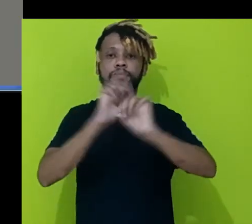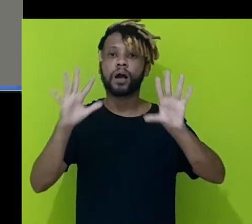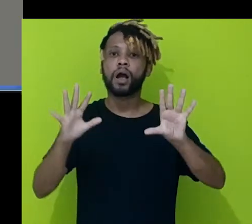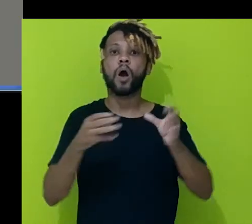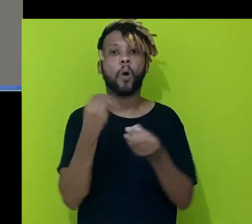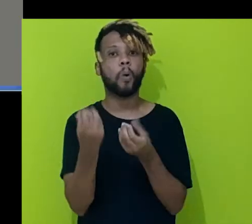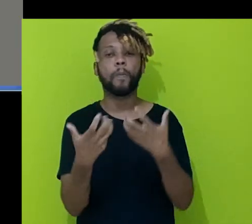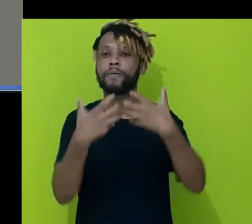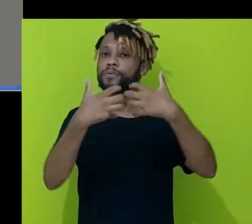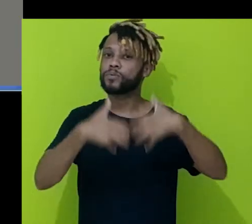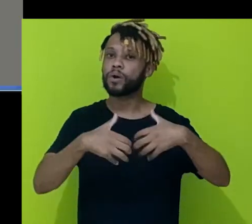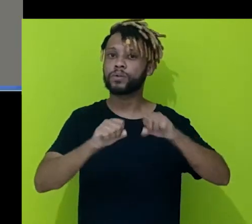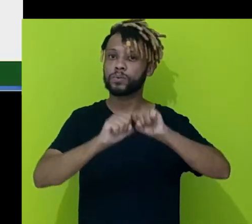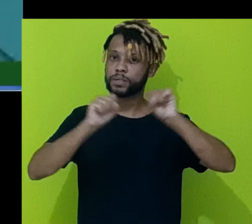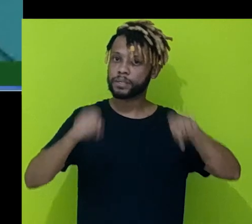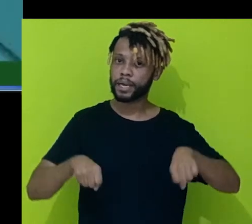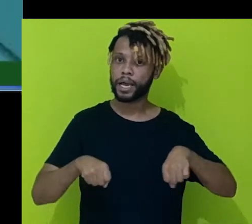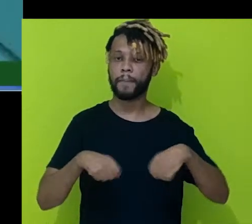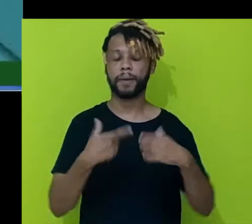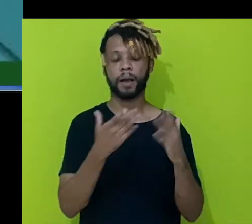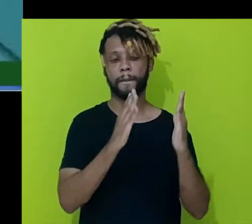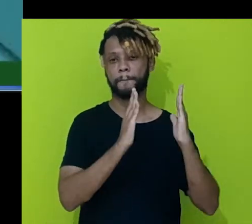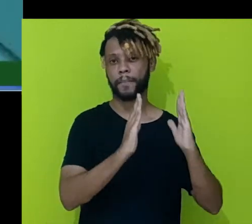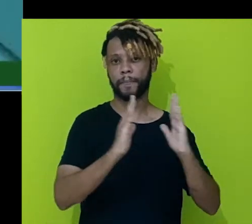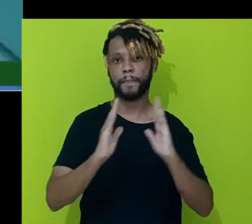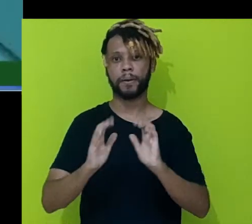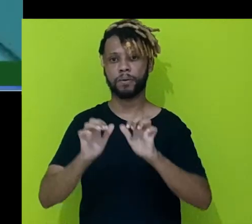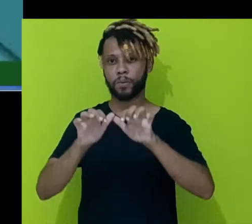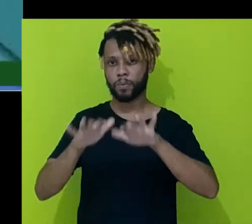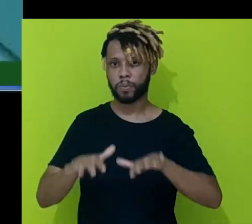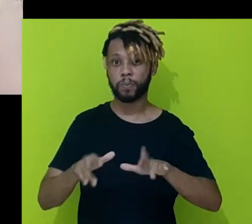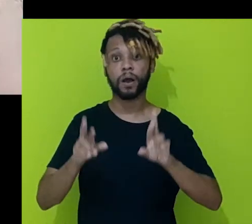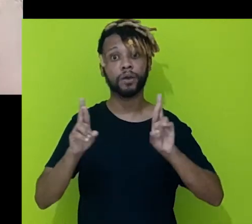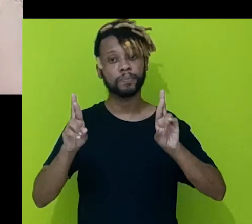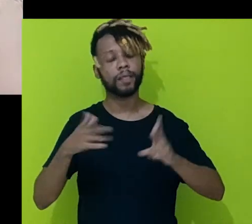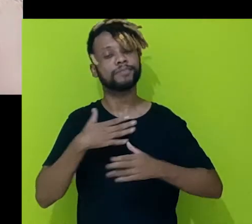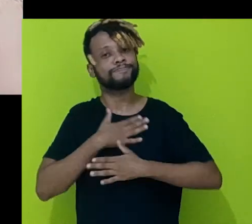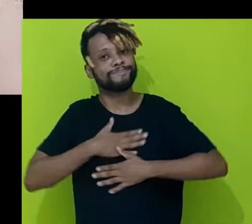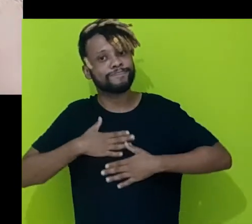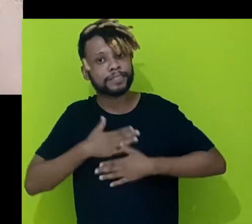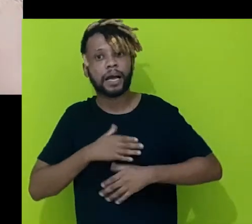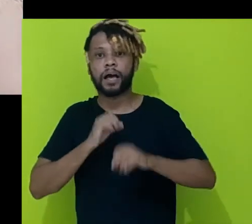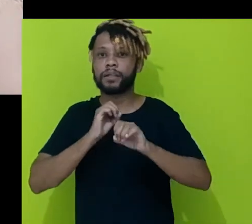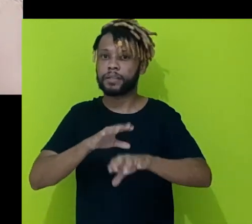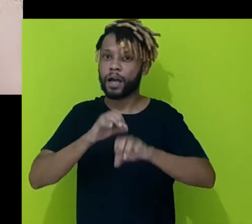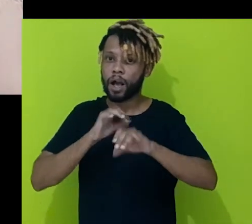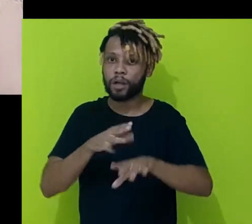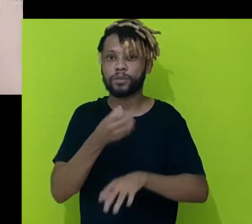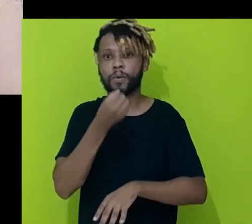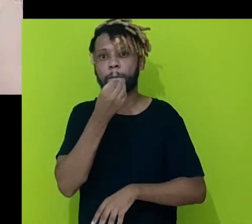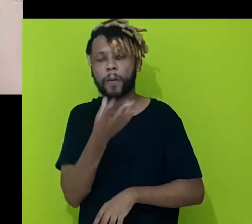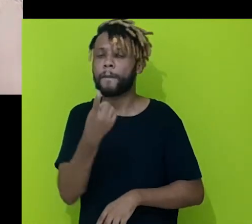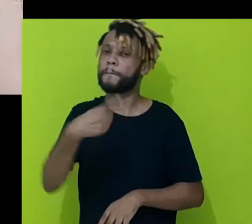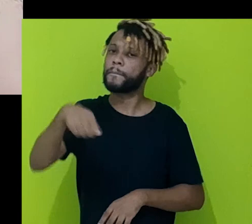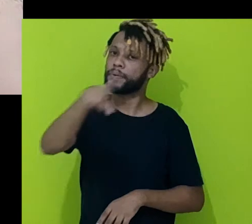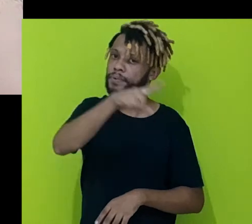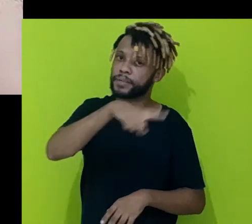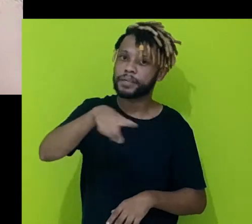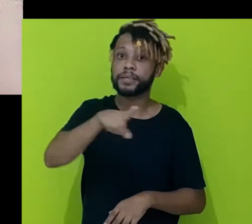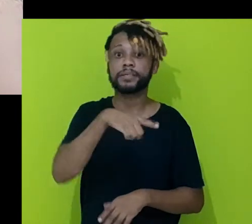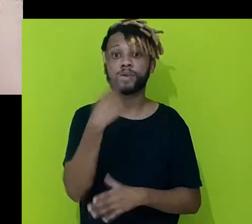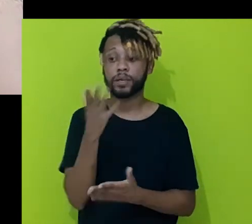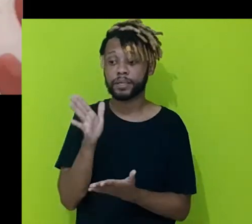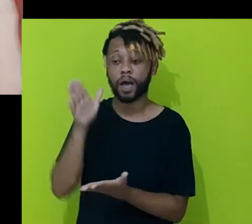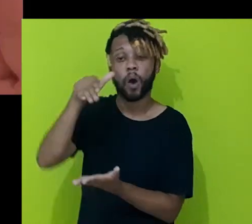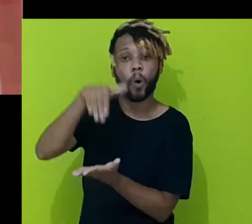funciona o sistema, a ordem de cadastramento das coisas. Espero que vocês tenham gostado da aula, que tenha sido bom para